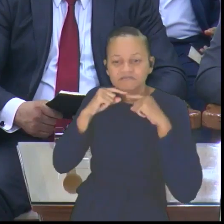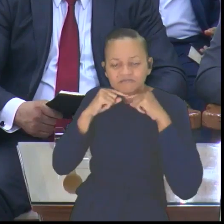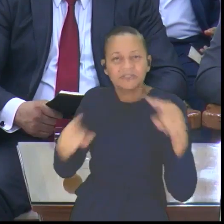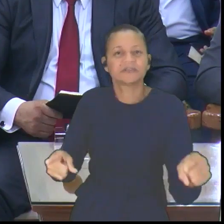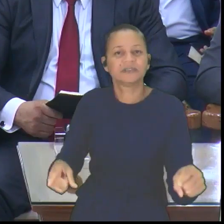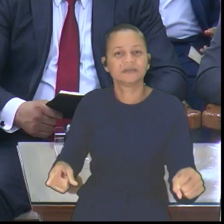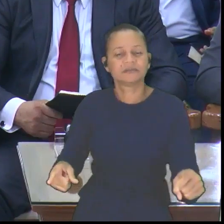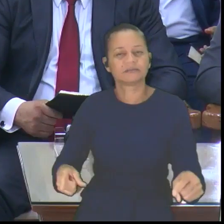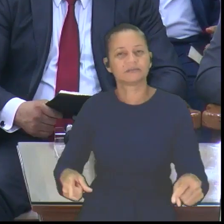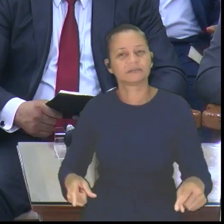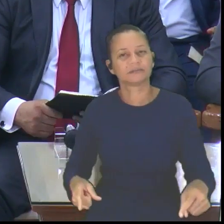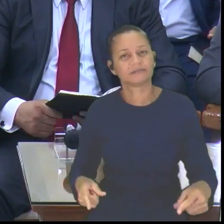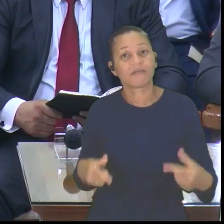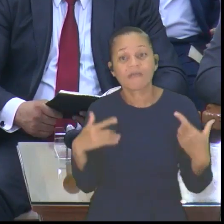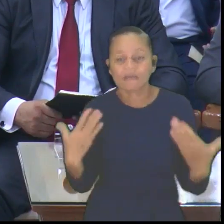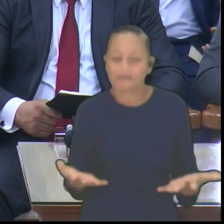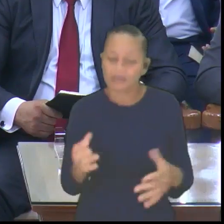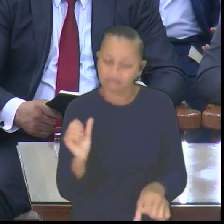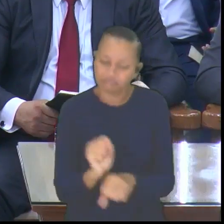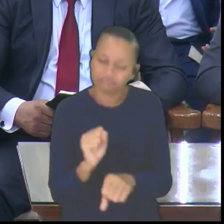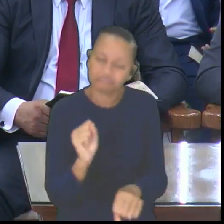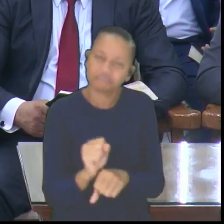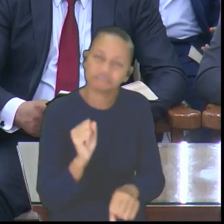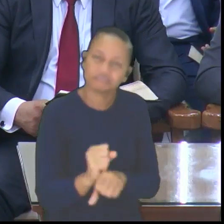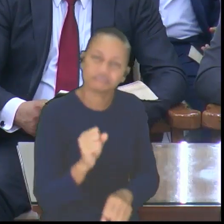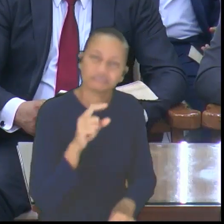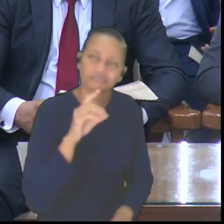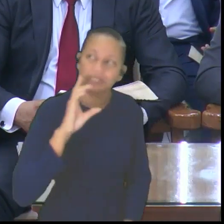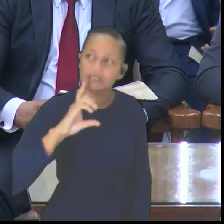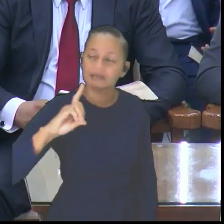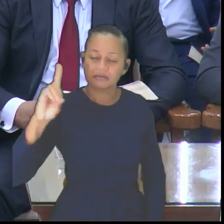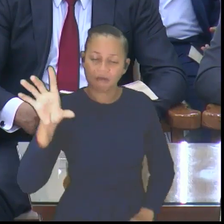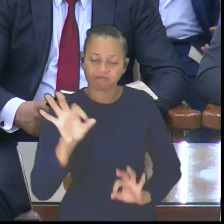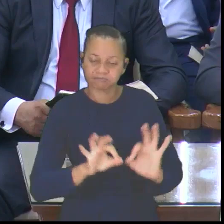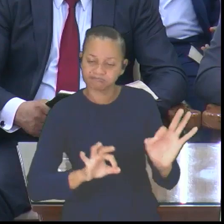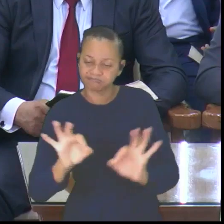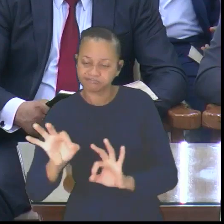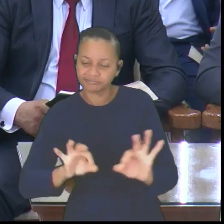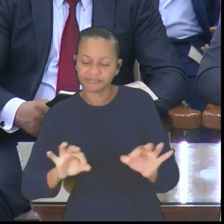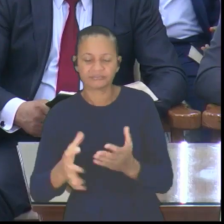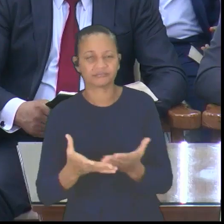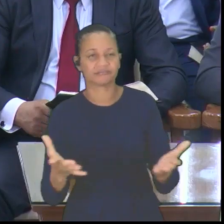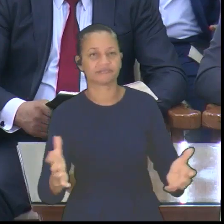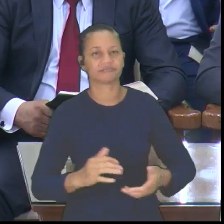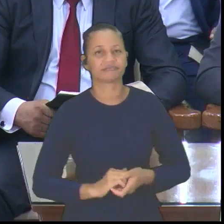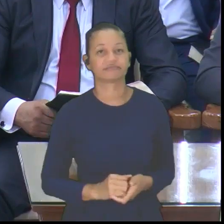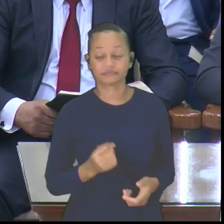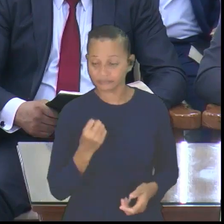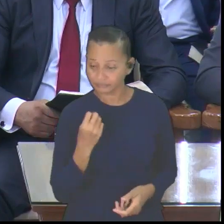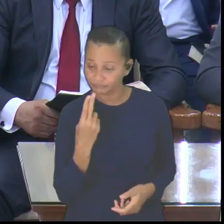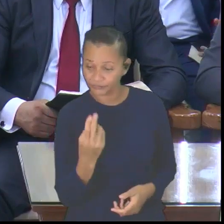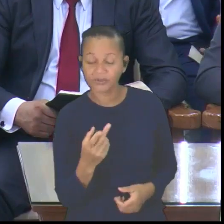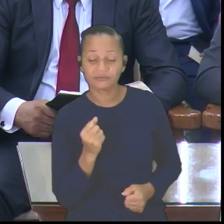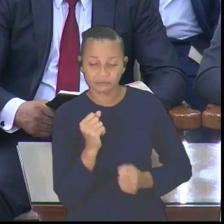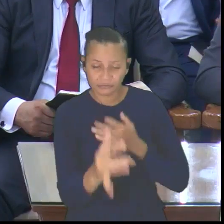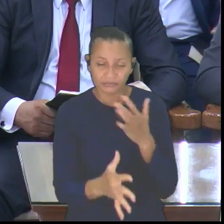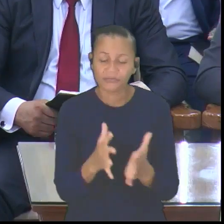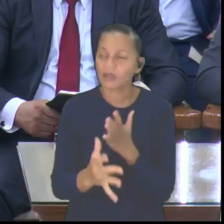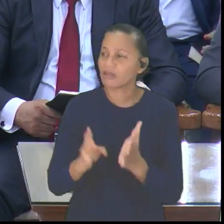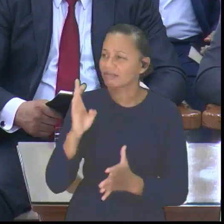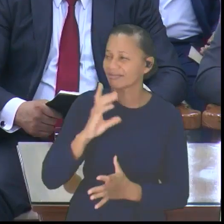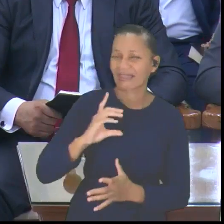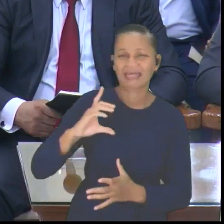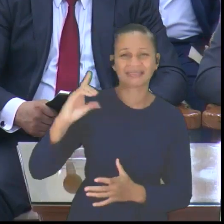Ninguém. Então aguarde que Deus está operando. Eu vou dizer, Deus está